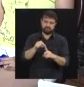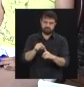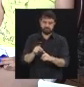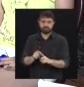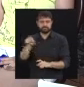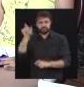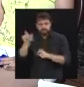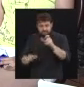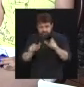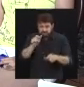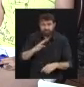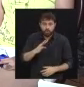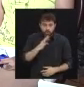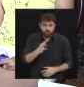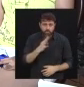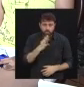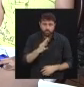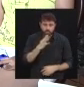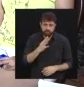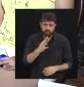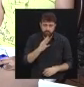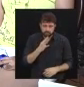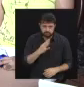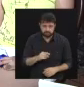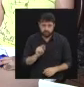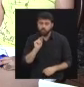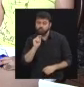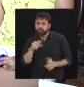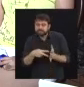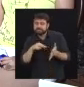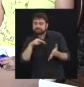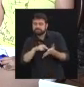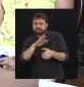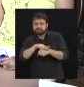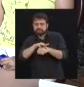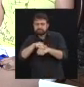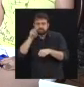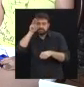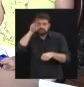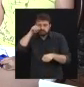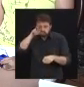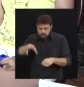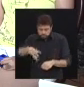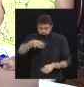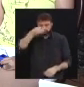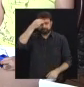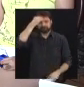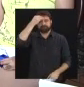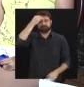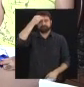para que as pessoas conheçam, né, do que se trata, né, entendam, né,